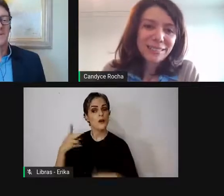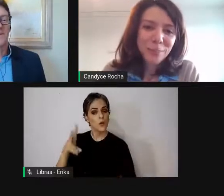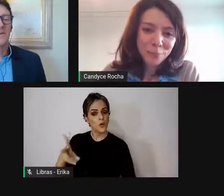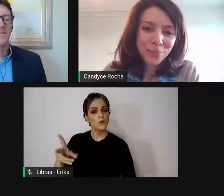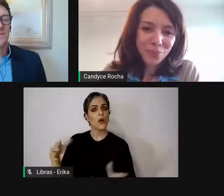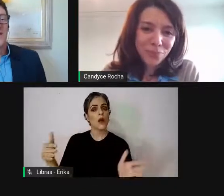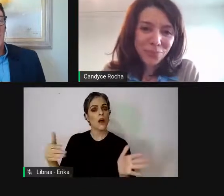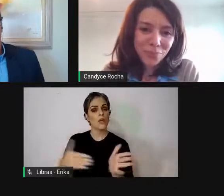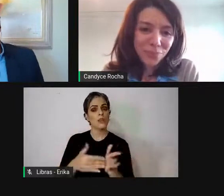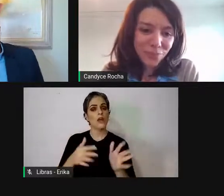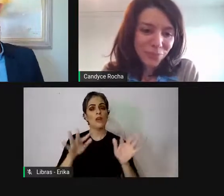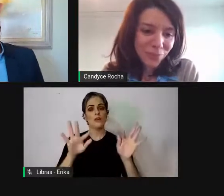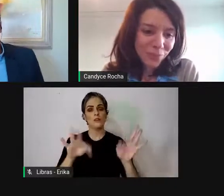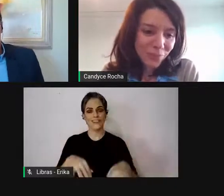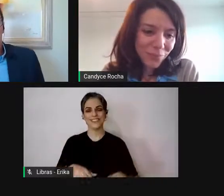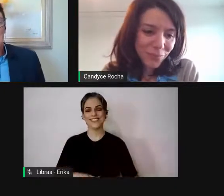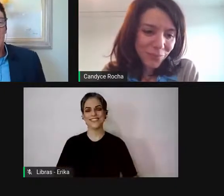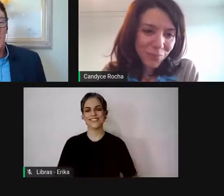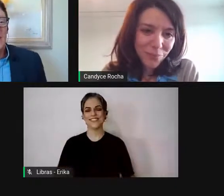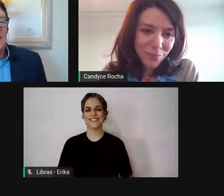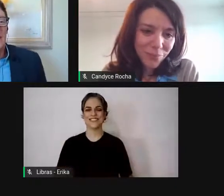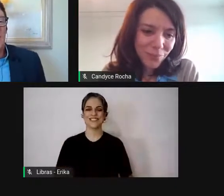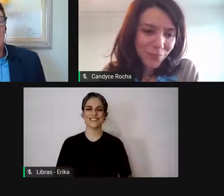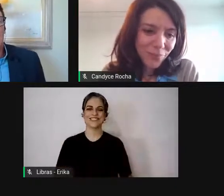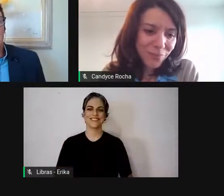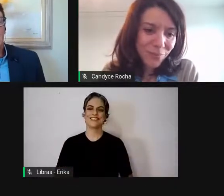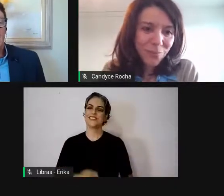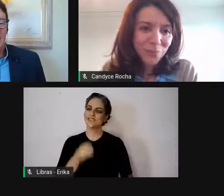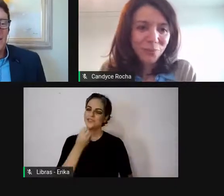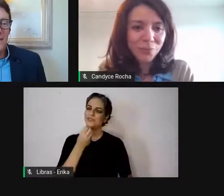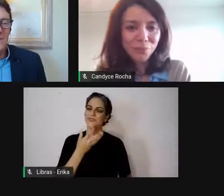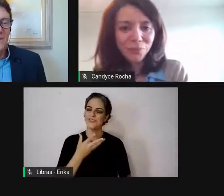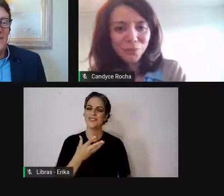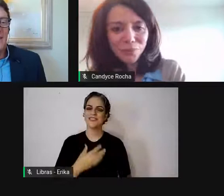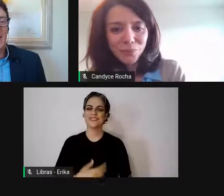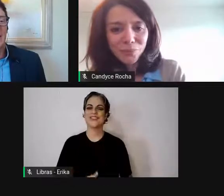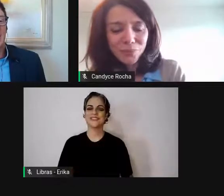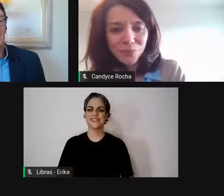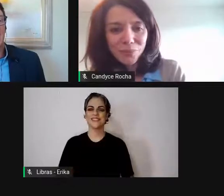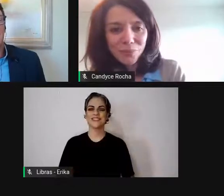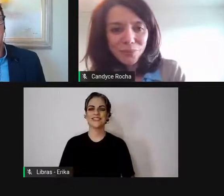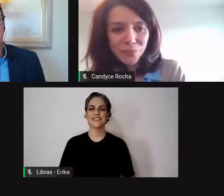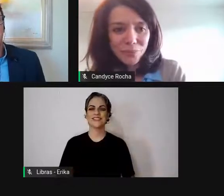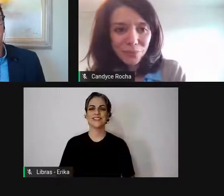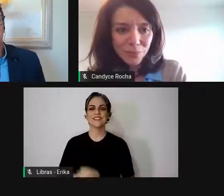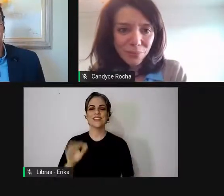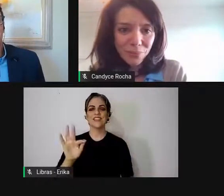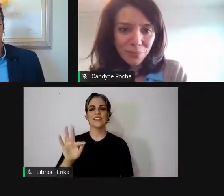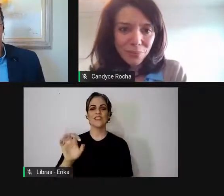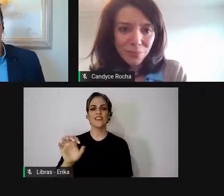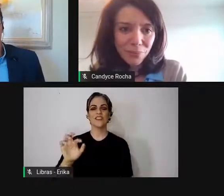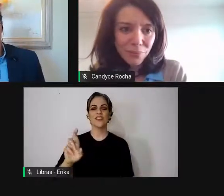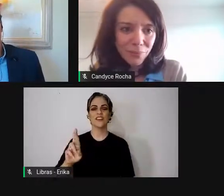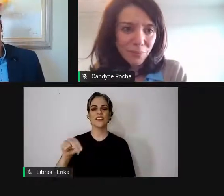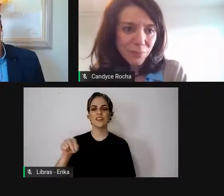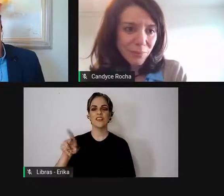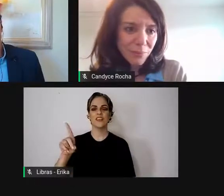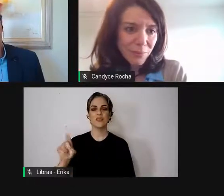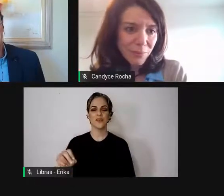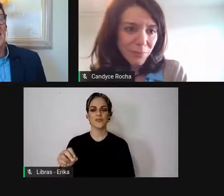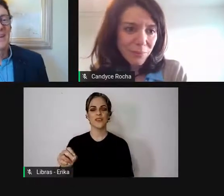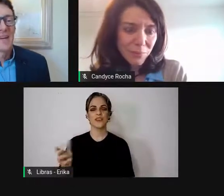legal, muito bom. Deixa eu passar para o Fernando, Eduardo, e fecho com você. Fernando.